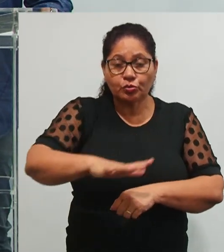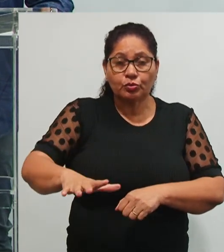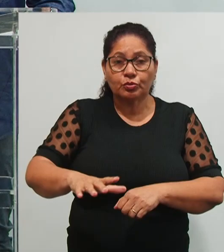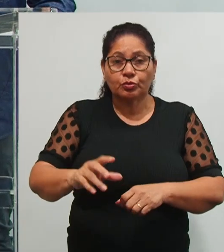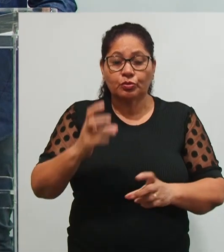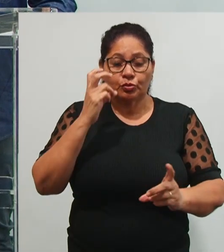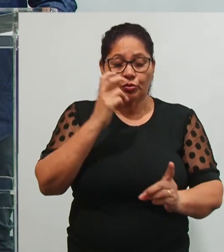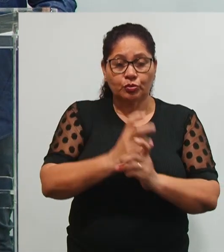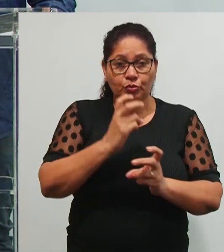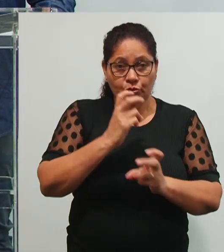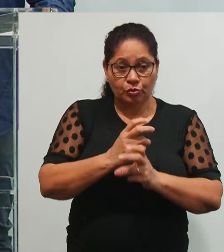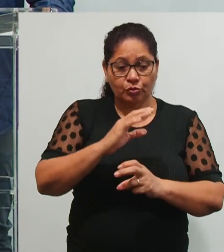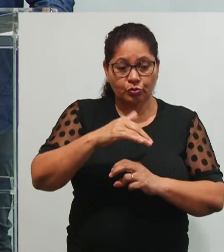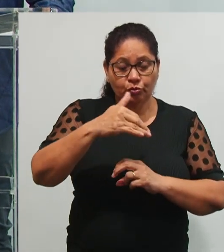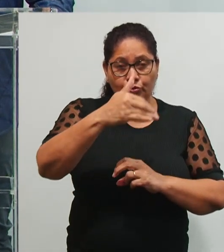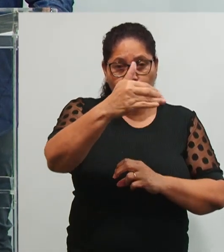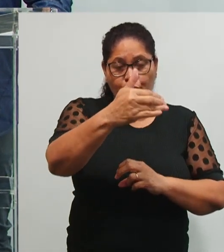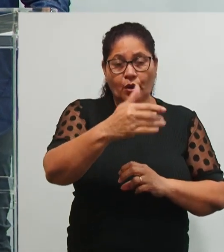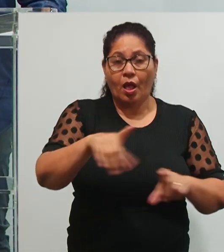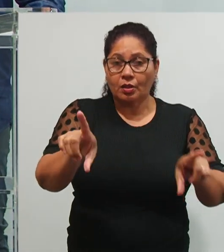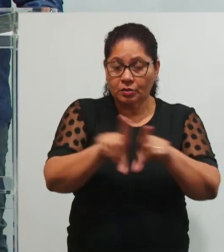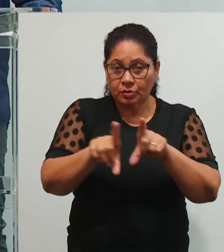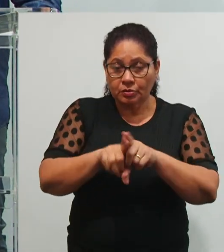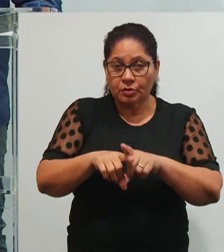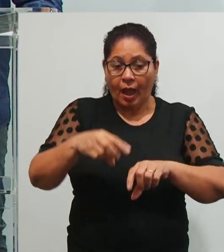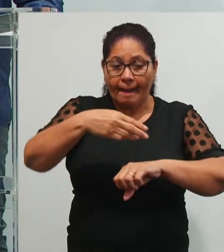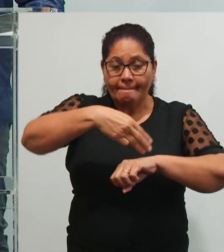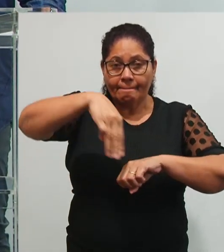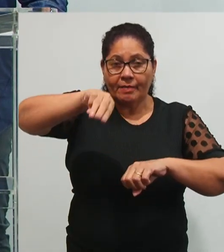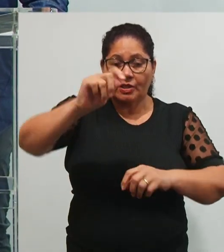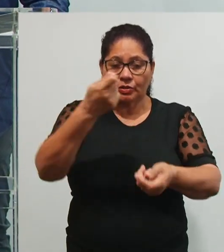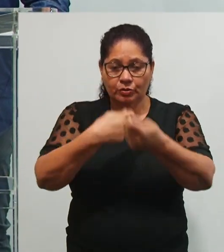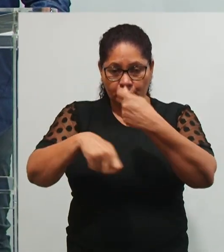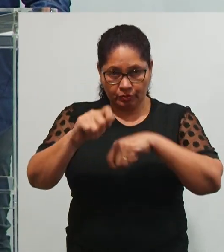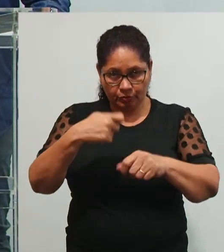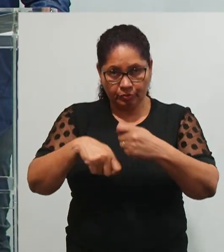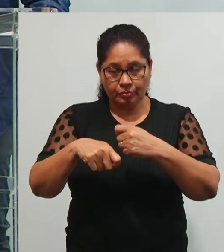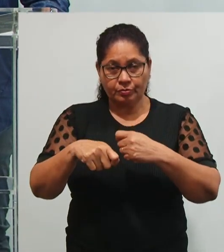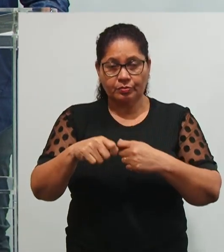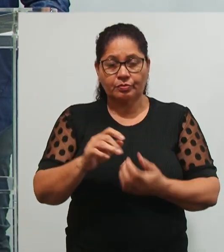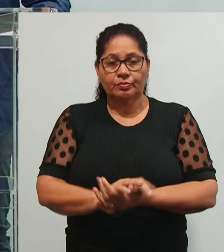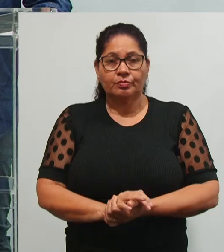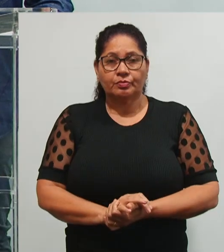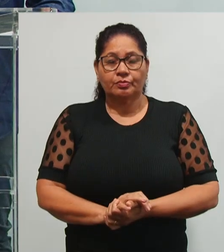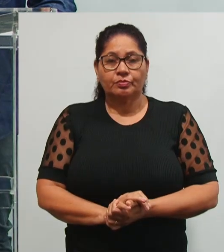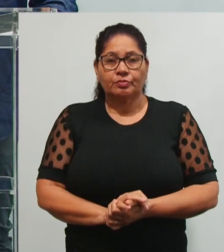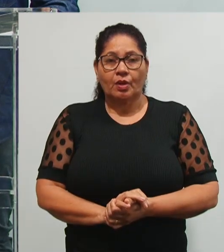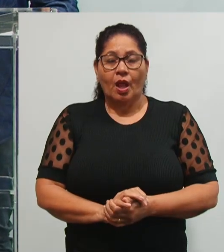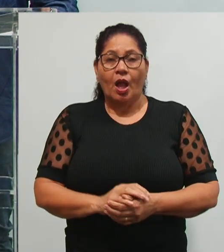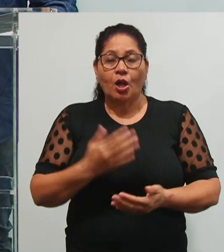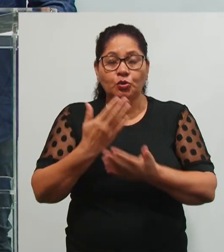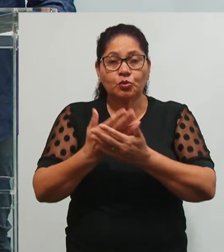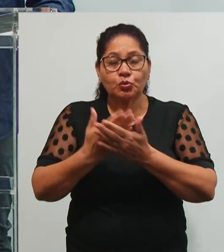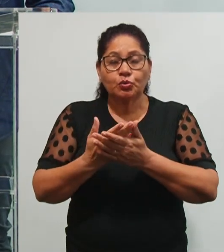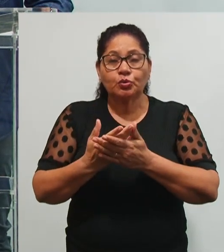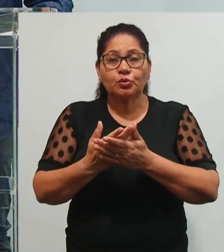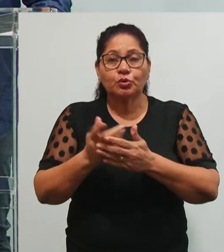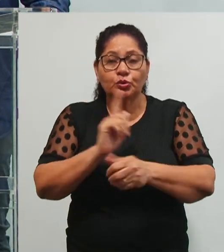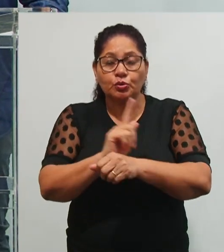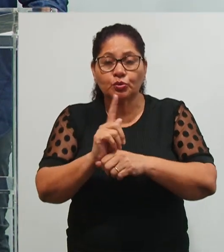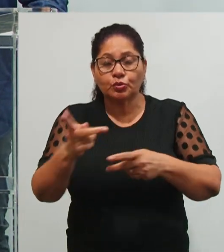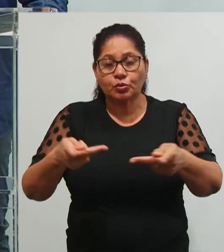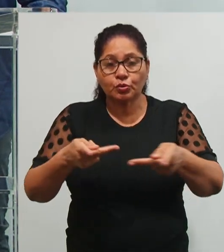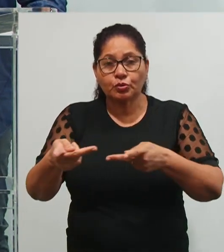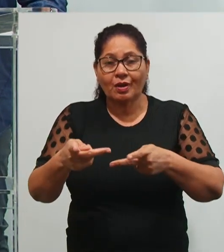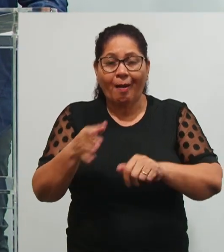engenharia da produção. E também sou mestre em administração. E estudar gestão de projetos tem sido